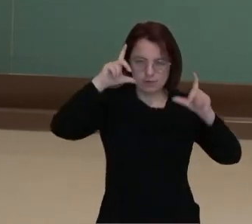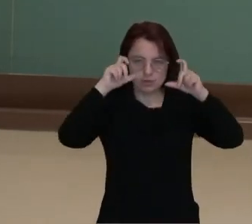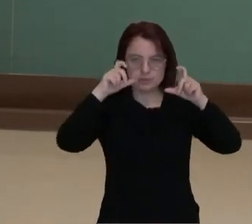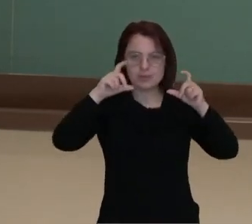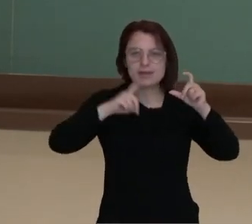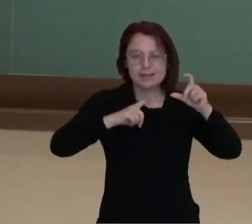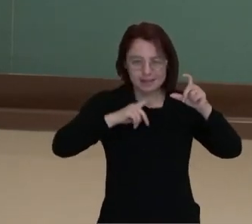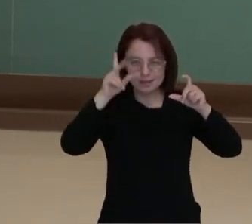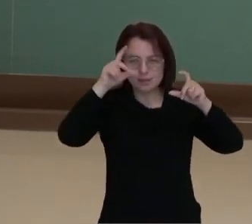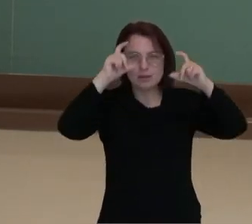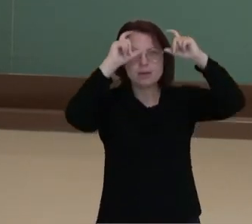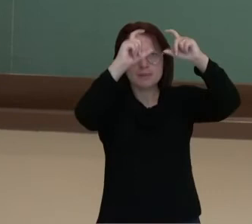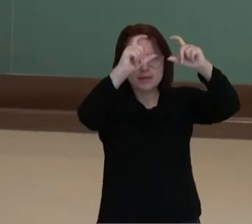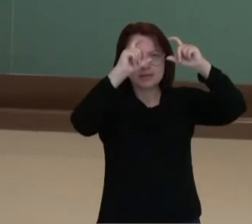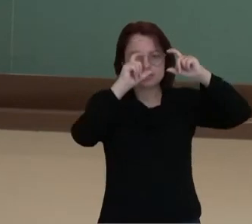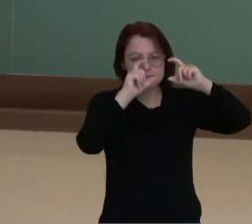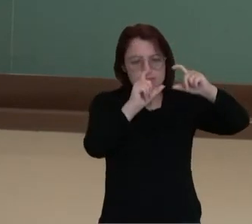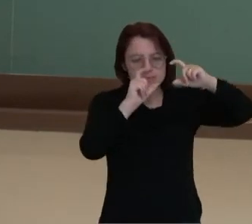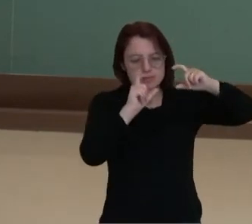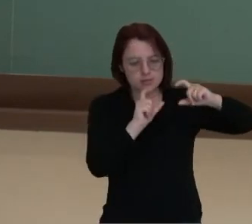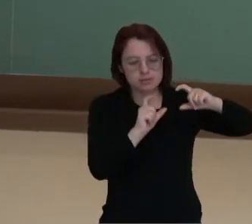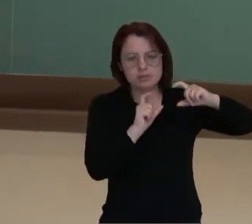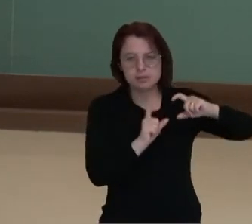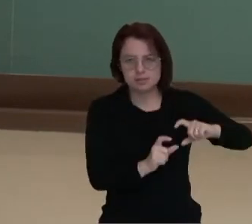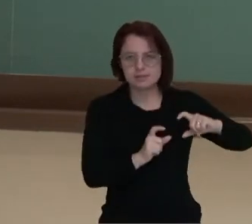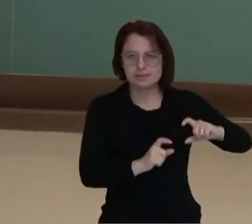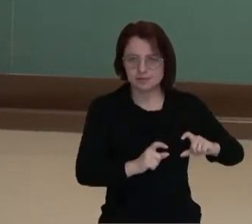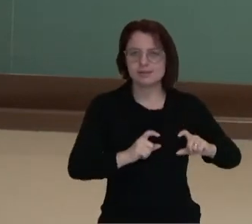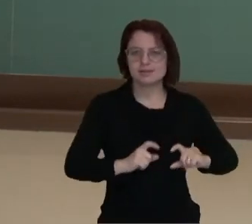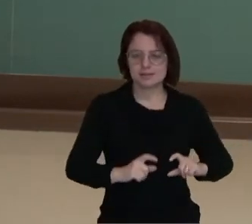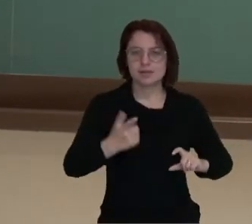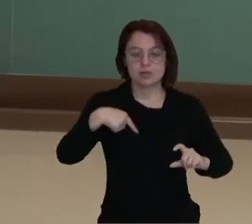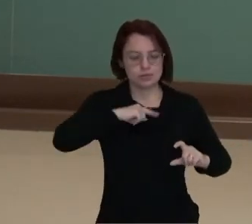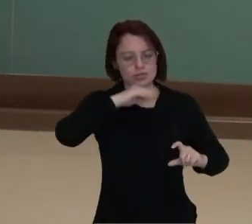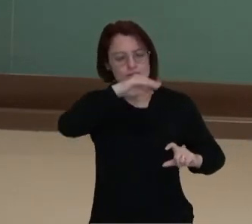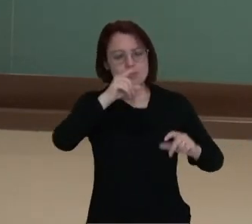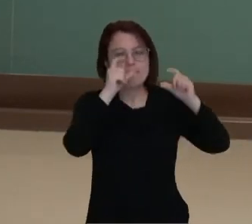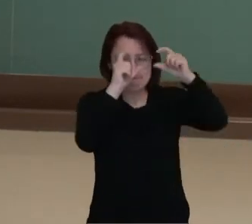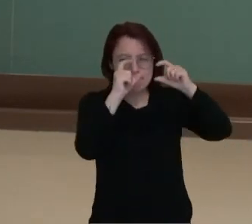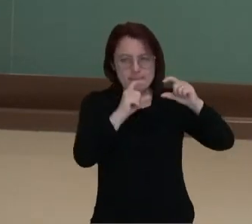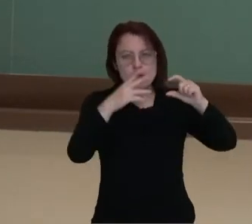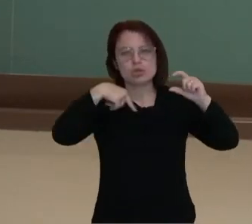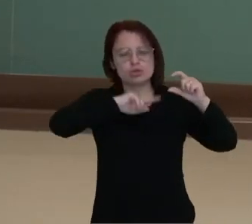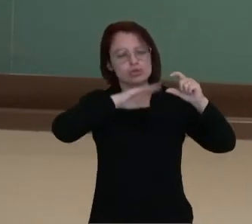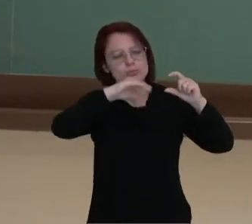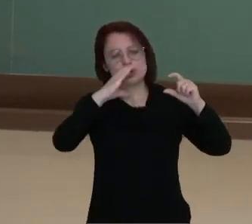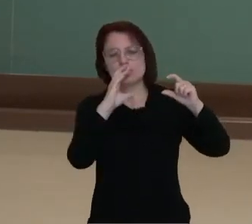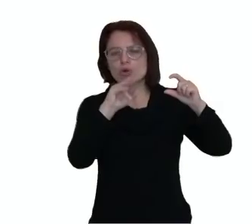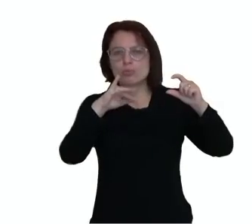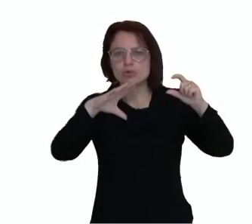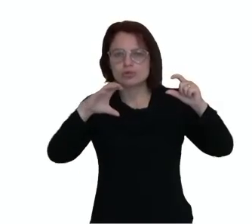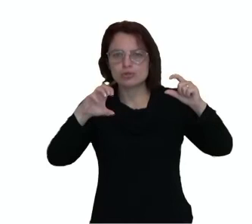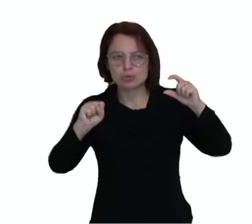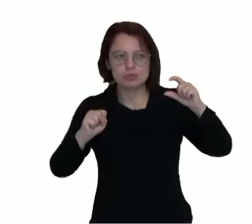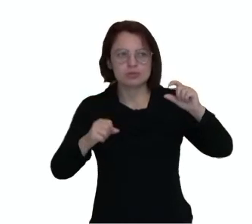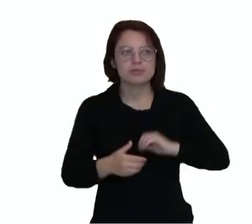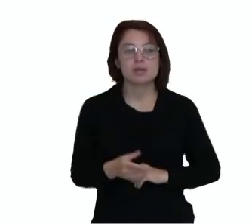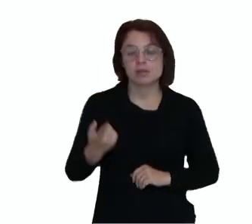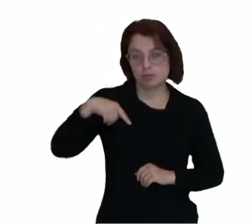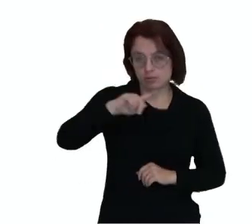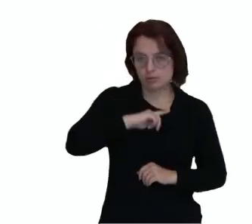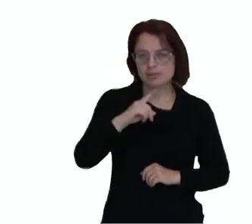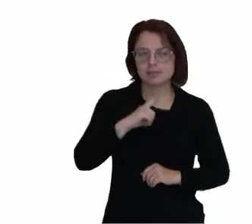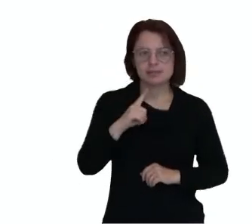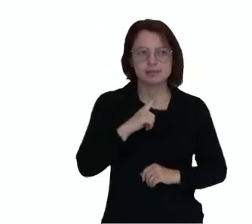em pedaços menores. Esses pedaços são chamados de cromossomos. Cada espécie tem o seu número de cromossomos. Nós, seres humanos,